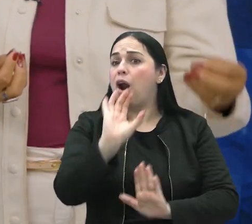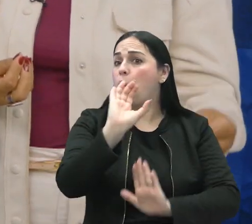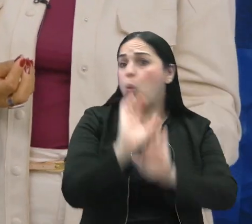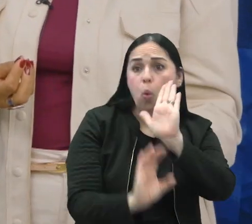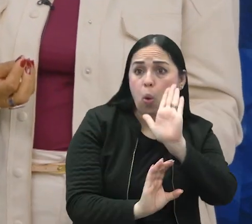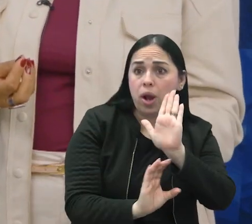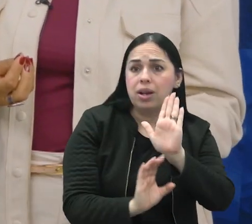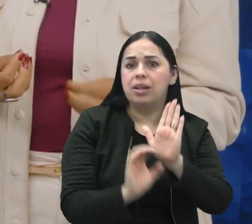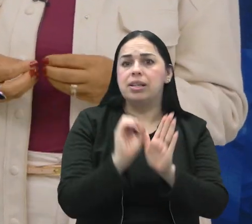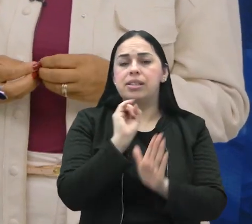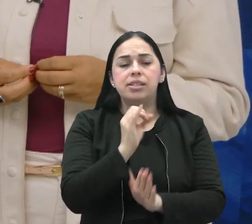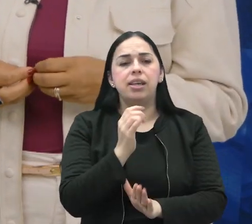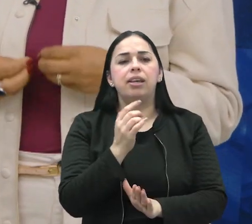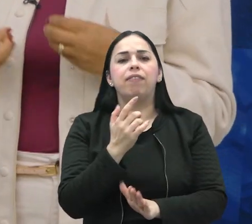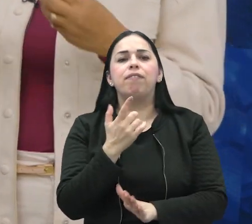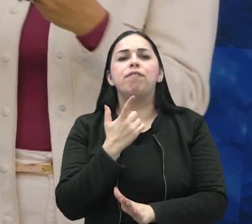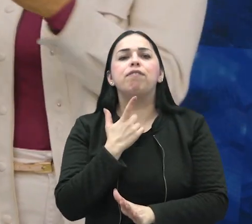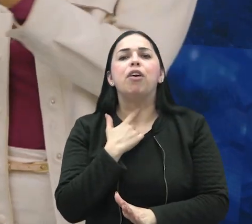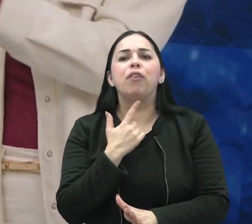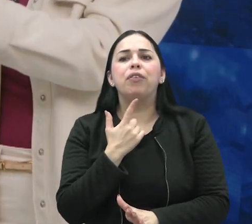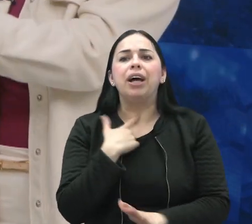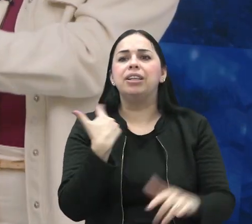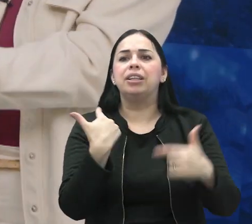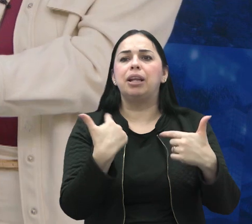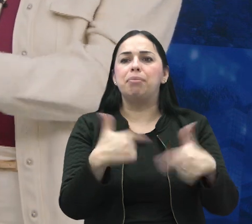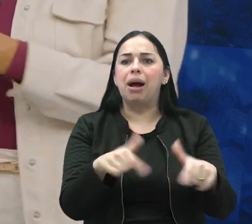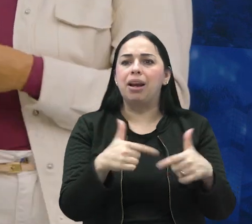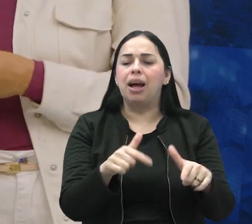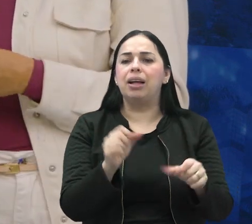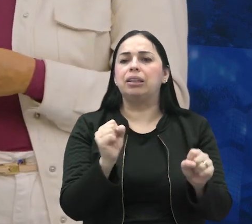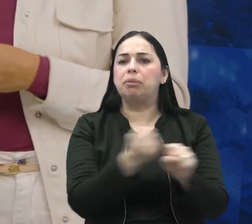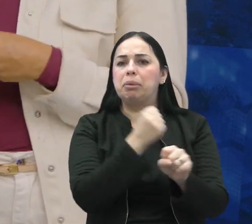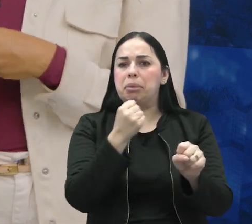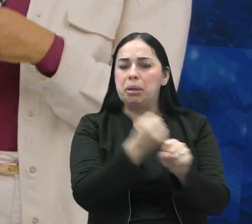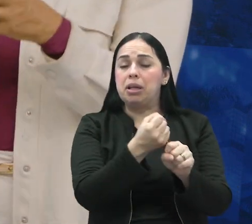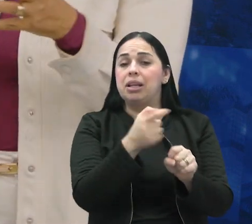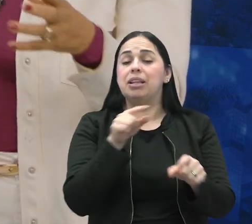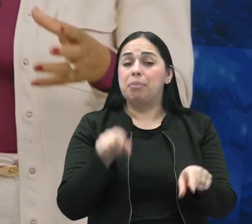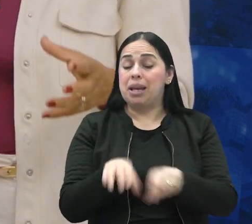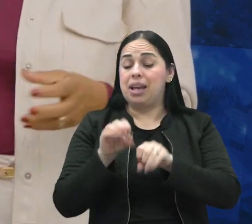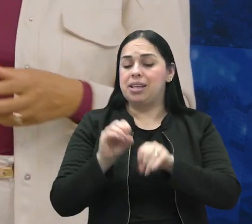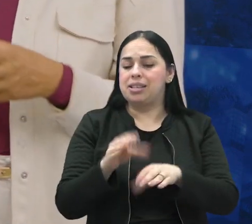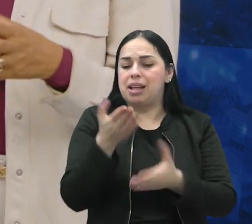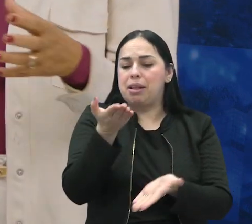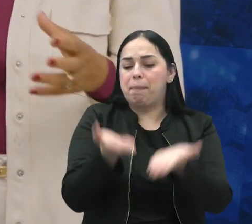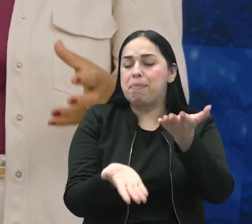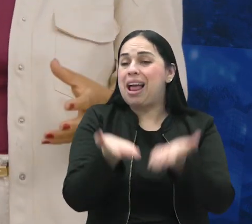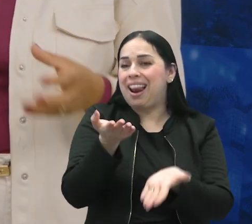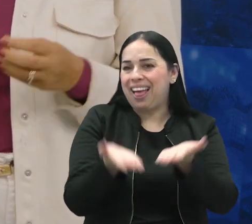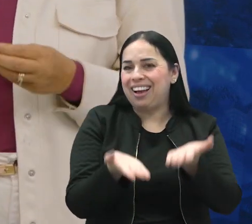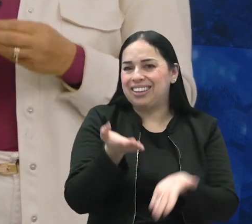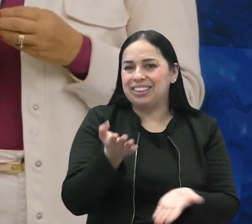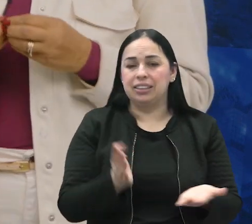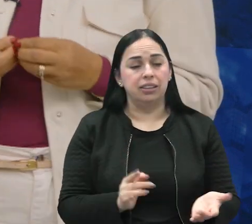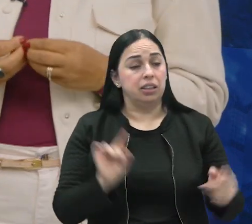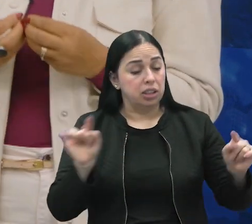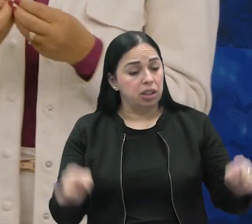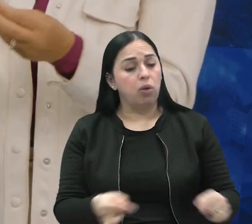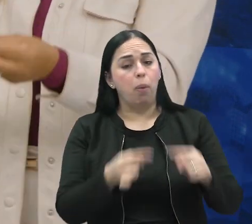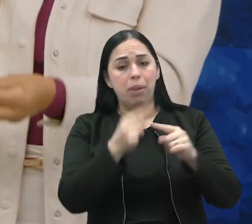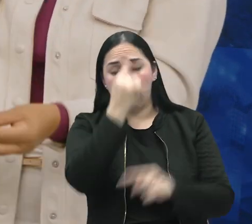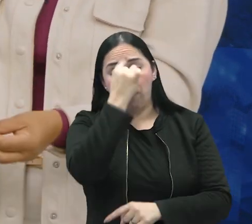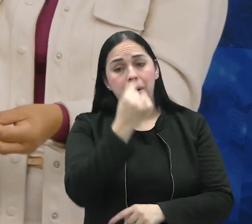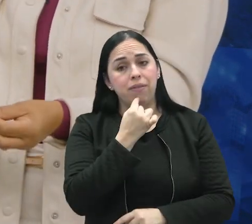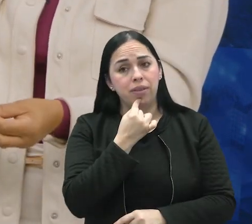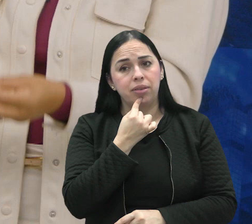fazer um currículo, né? Se ele trabalha na questão da construção civil, trabalhar pesos e medidas de uma maneira diferenciada. Então, projetos que